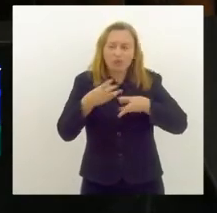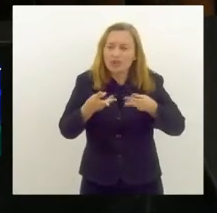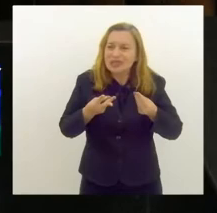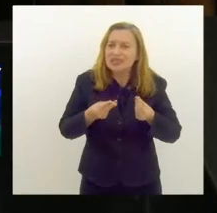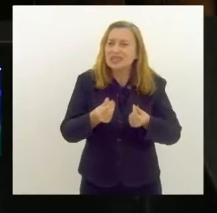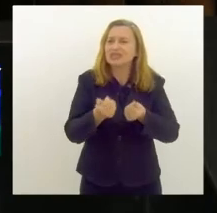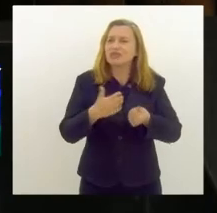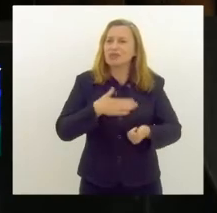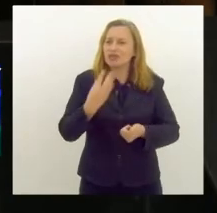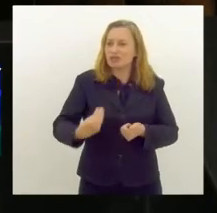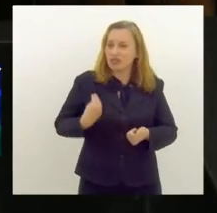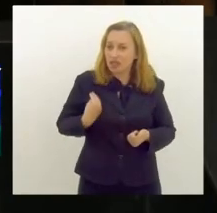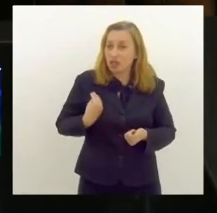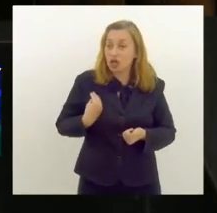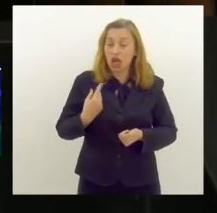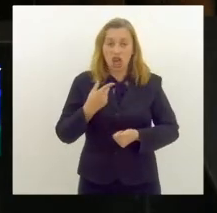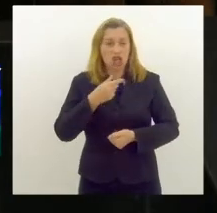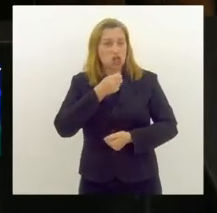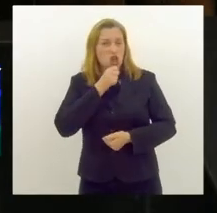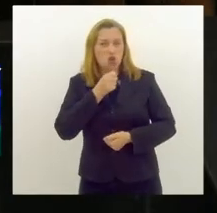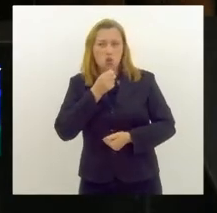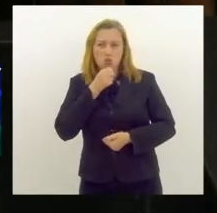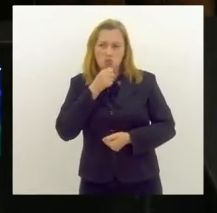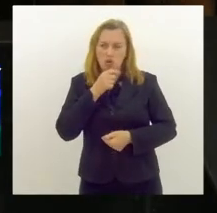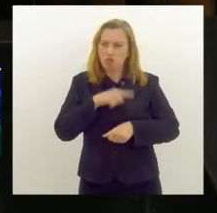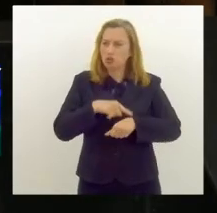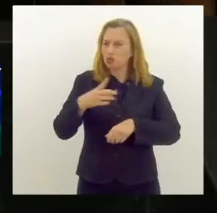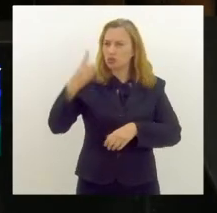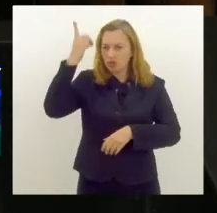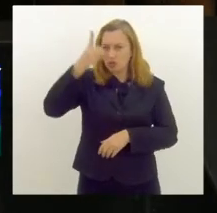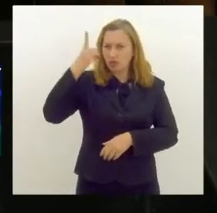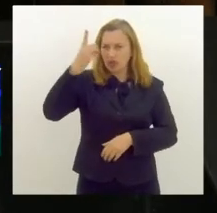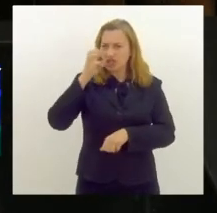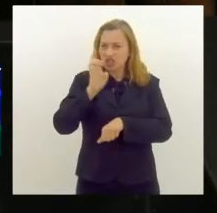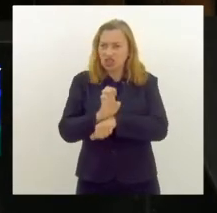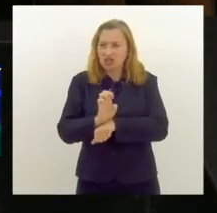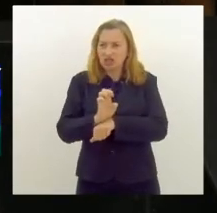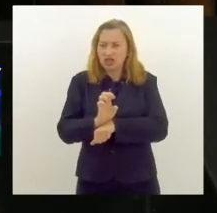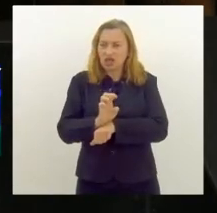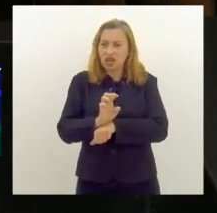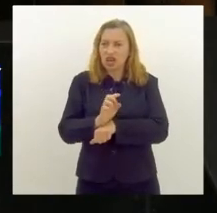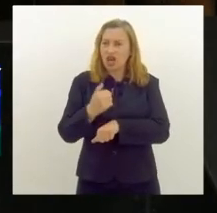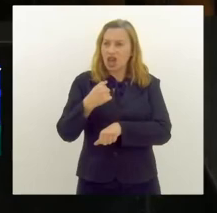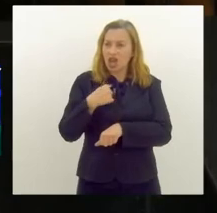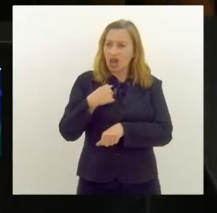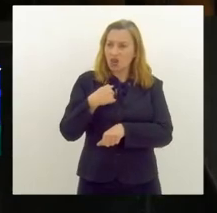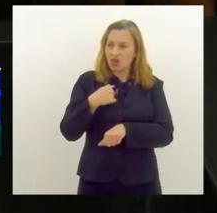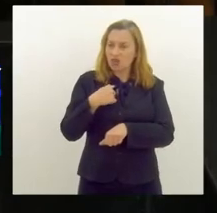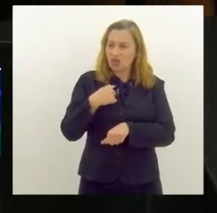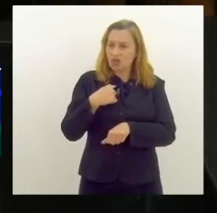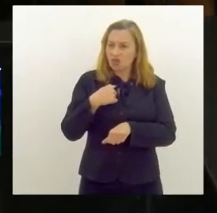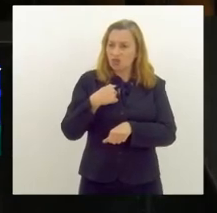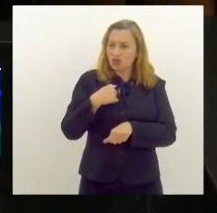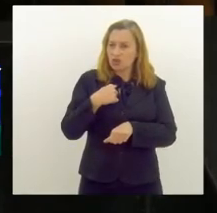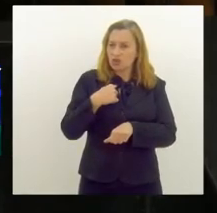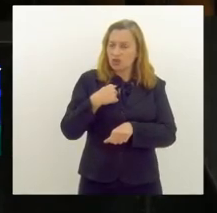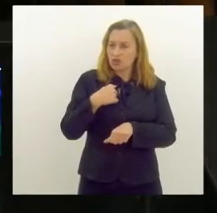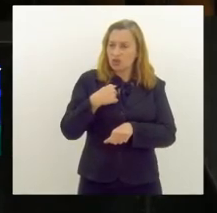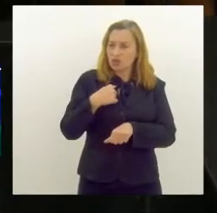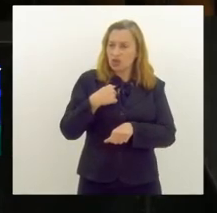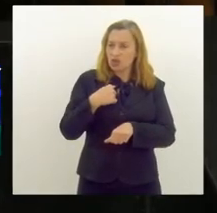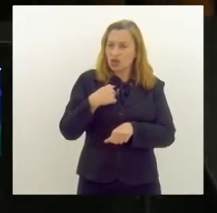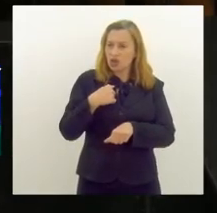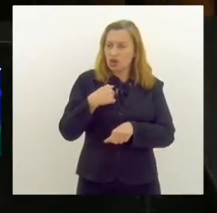sensível, eu, em momento nenhum, como deputada estadual, eu me coloquei inclusa, reclusa na minha